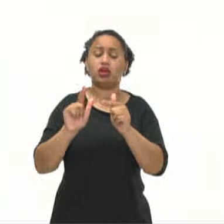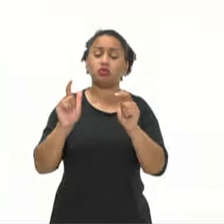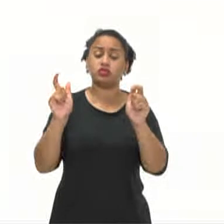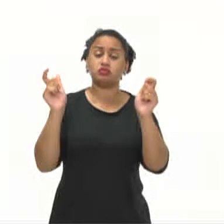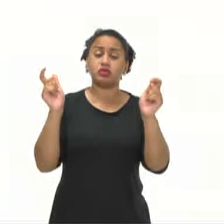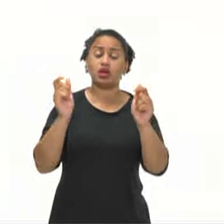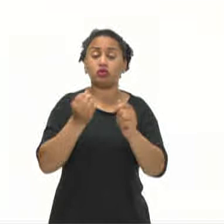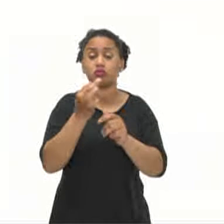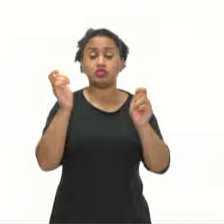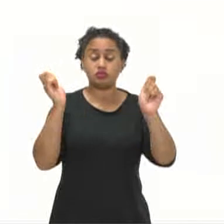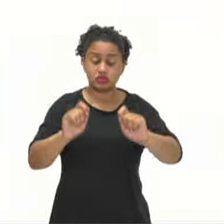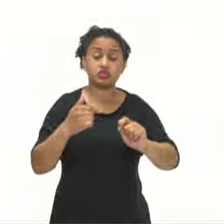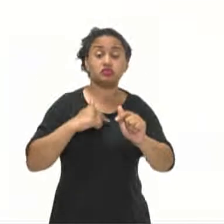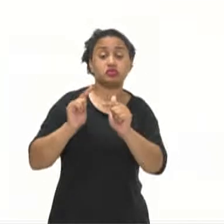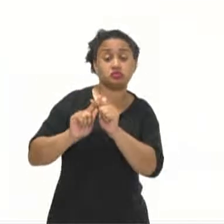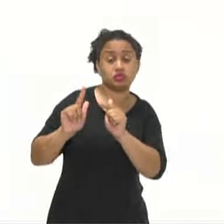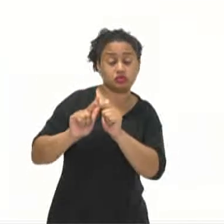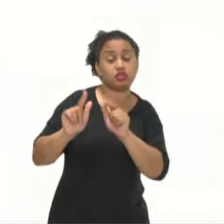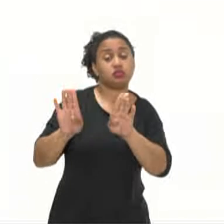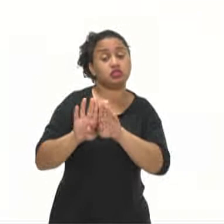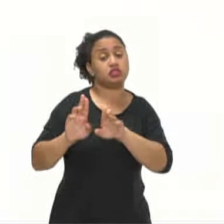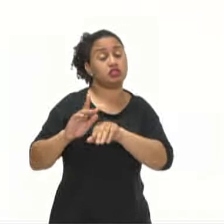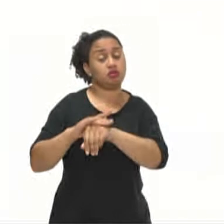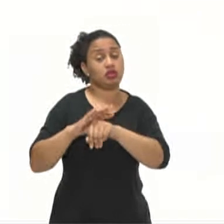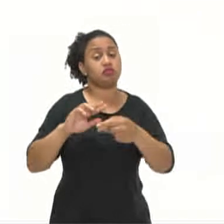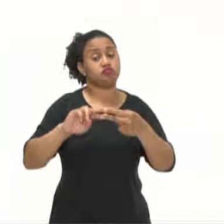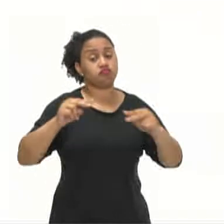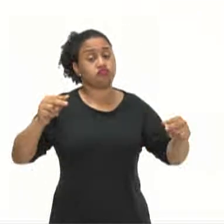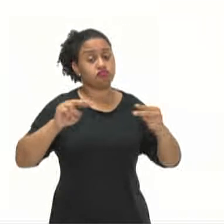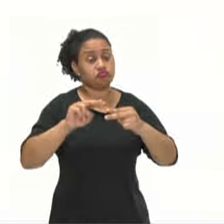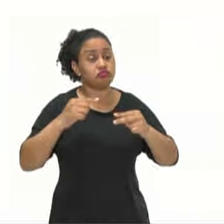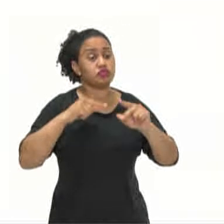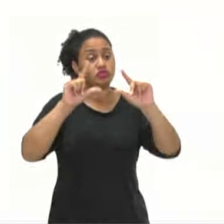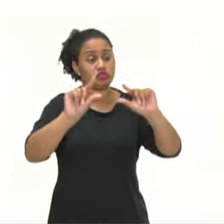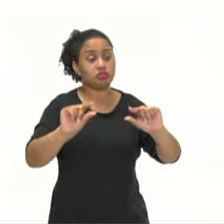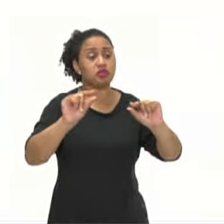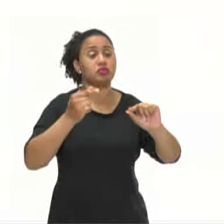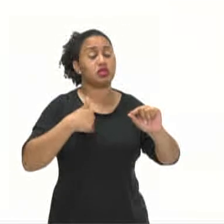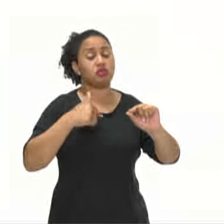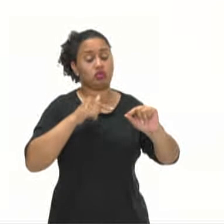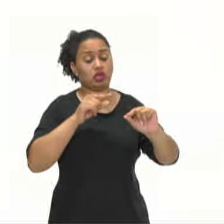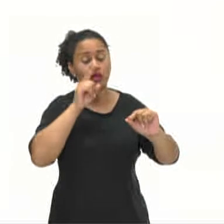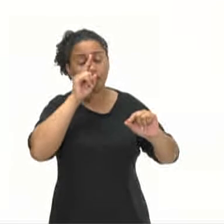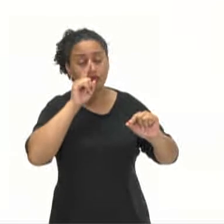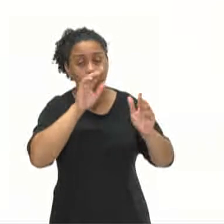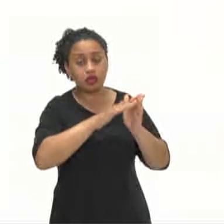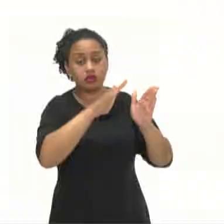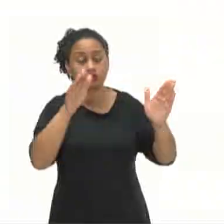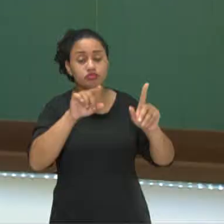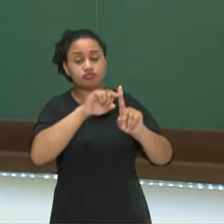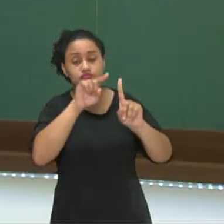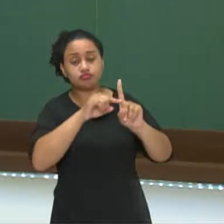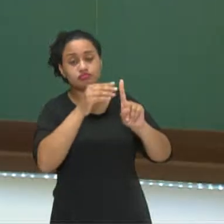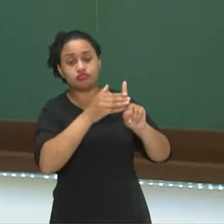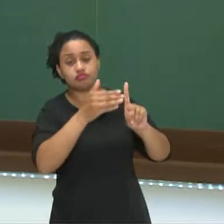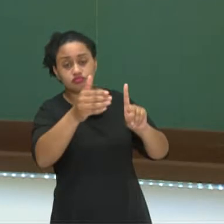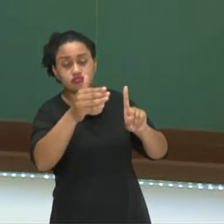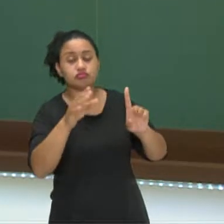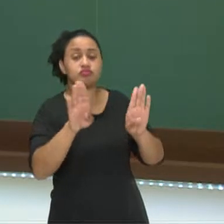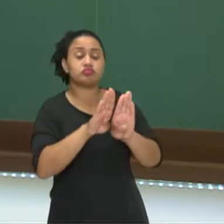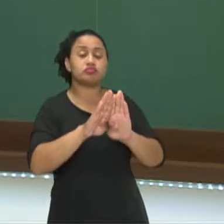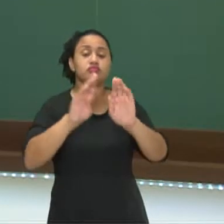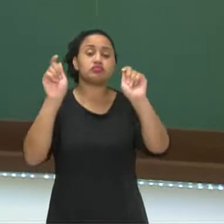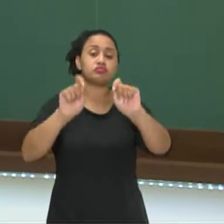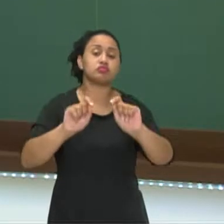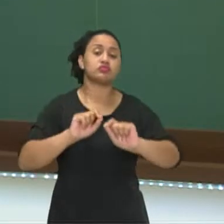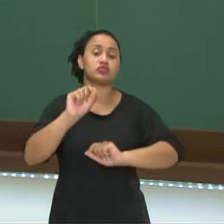anomalias e doenças genéticas, diminuindo assim os riscos durante a gestação, ela também